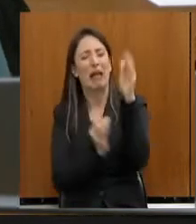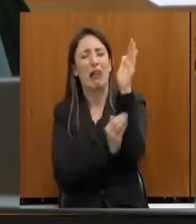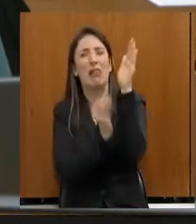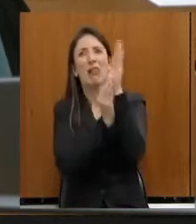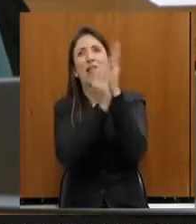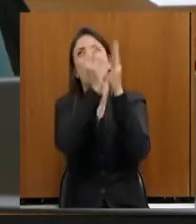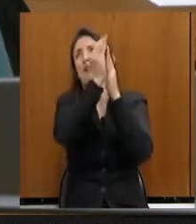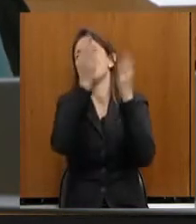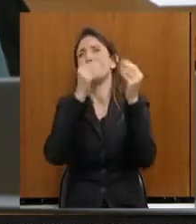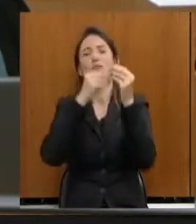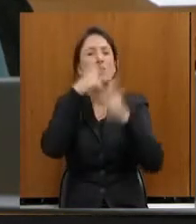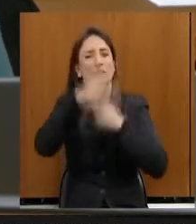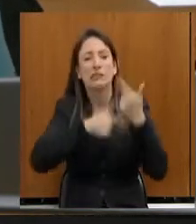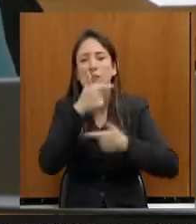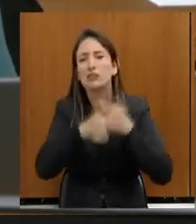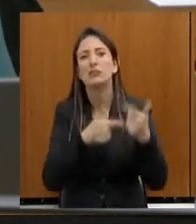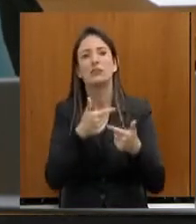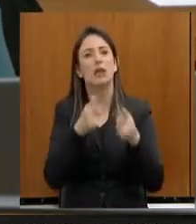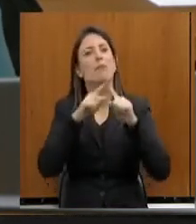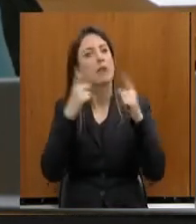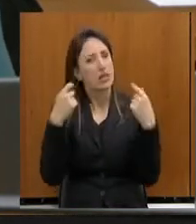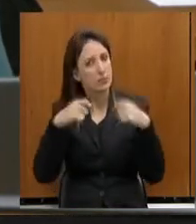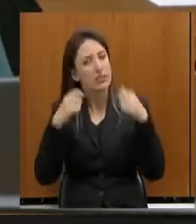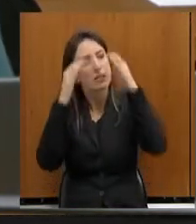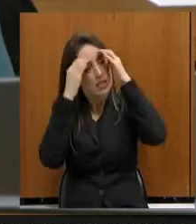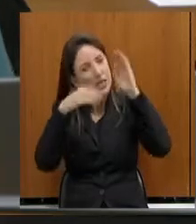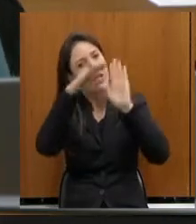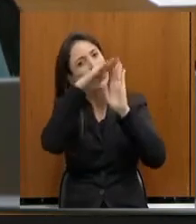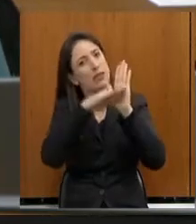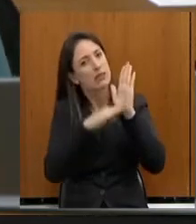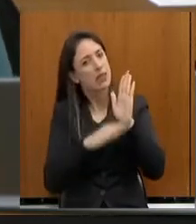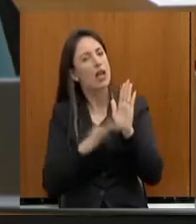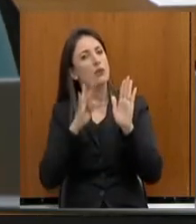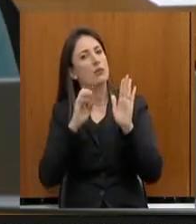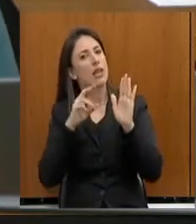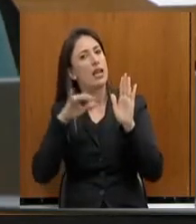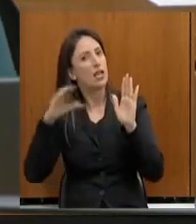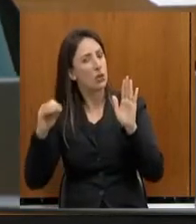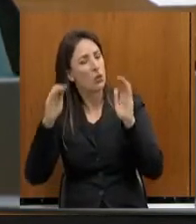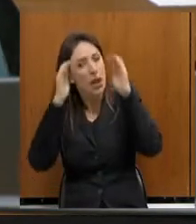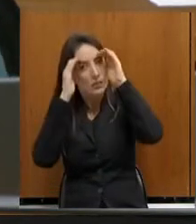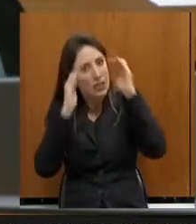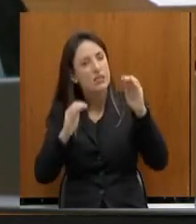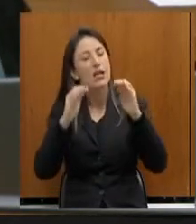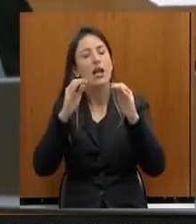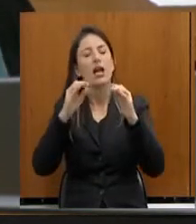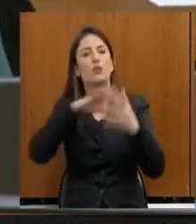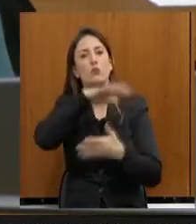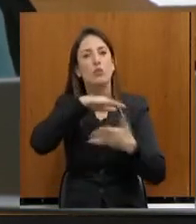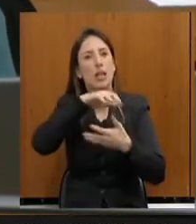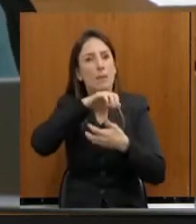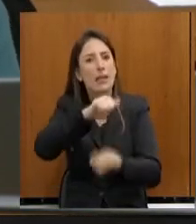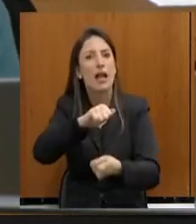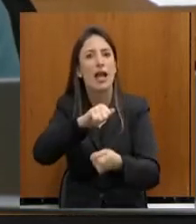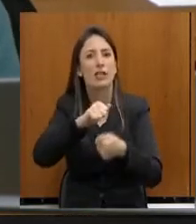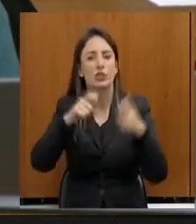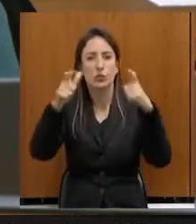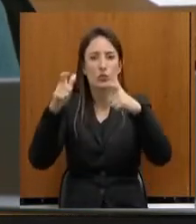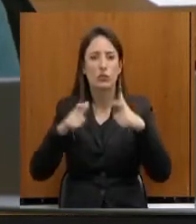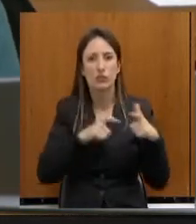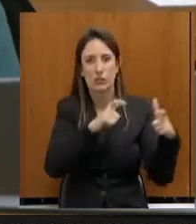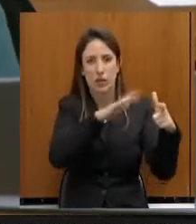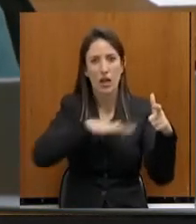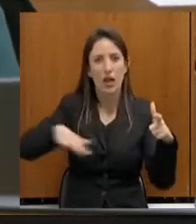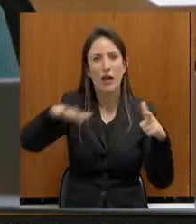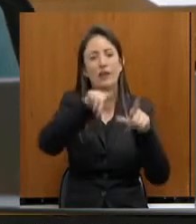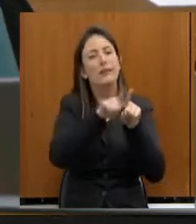obviamente né com critérios técnicos adequados à sustentabilidade do território e normas também que